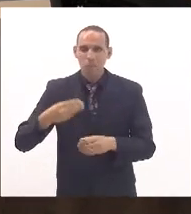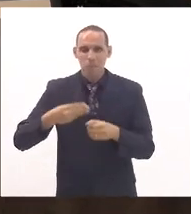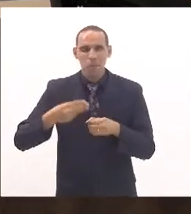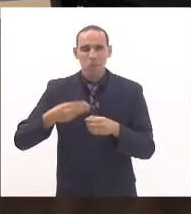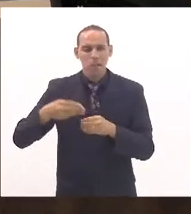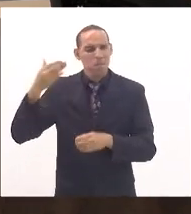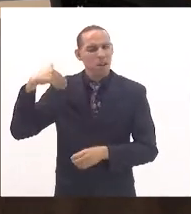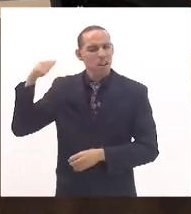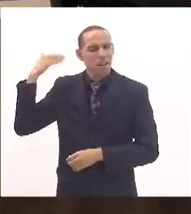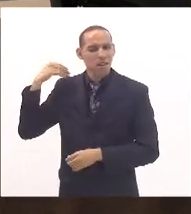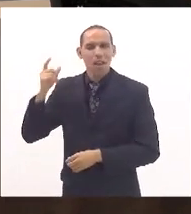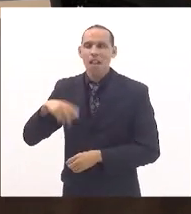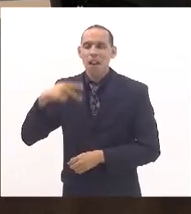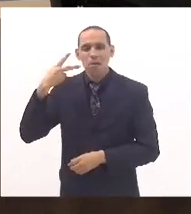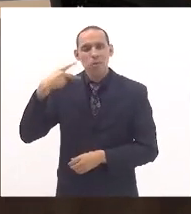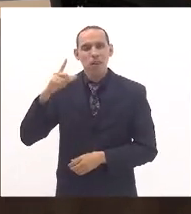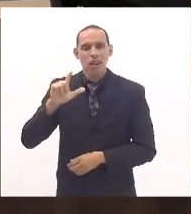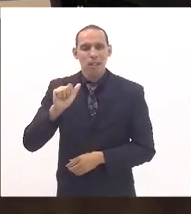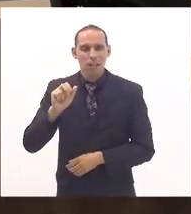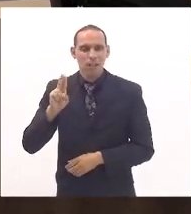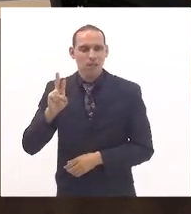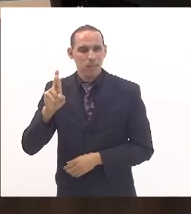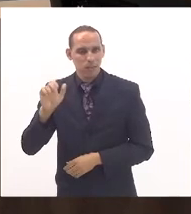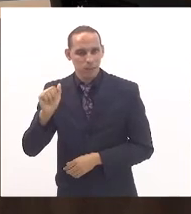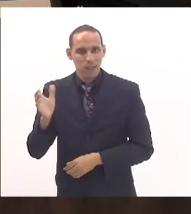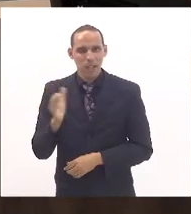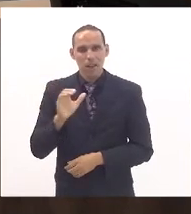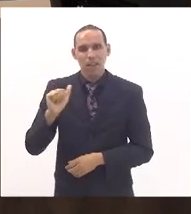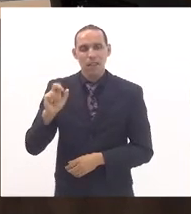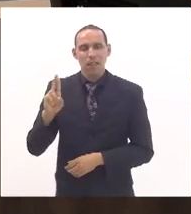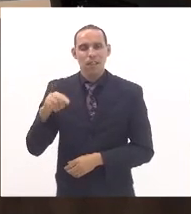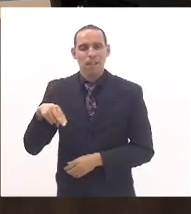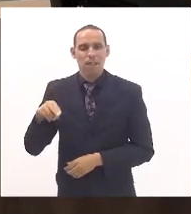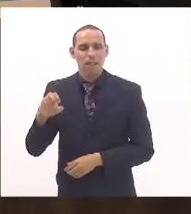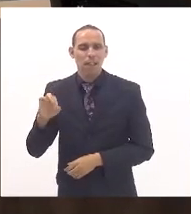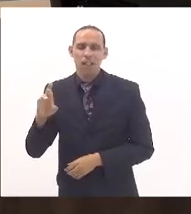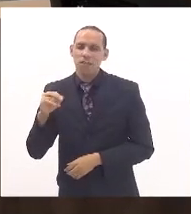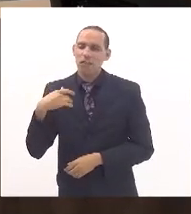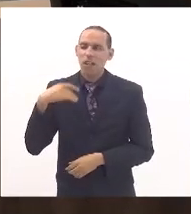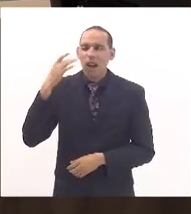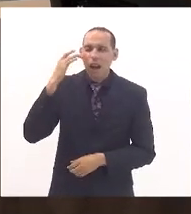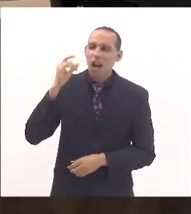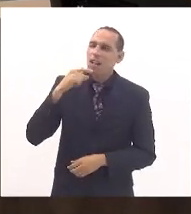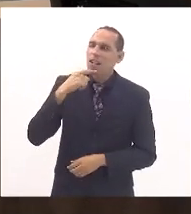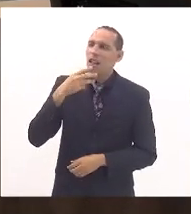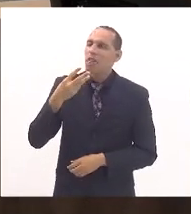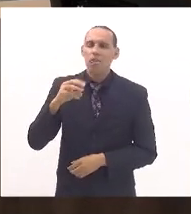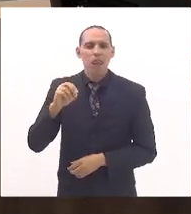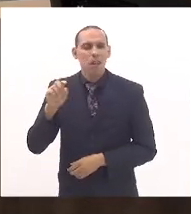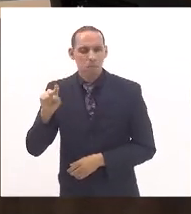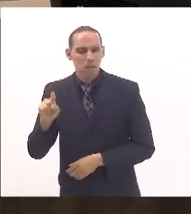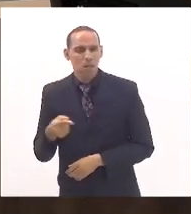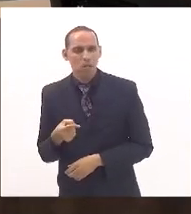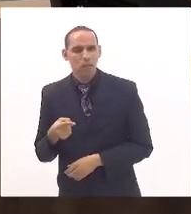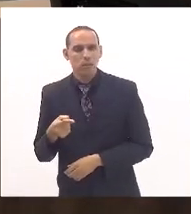época, vereadora Laura Carneiro, se eu não me engano, de 30 milhões de